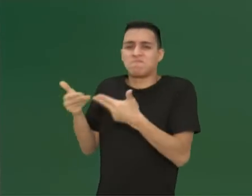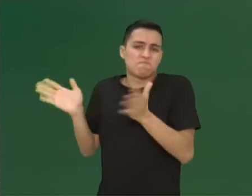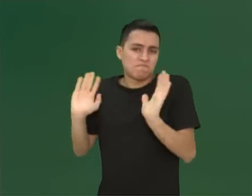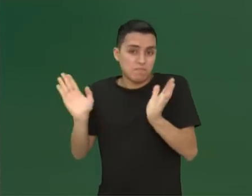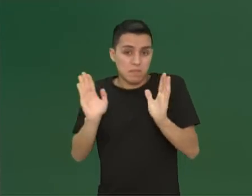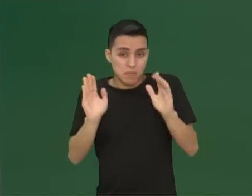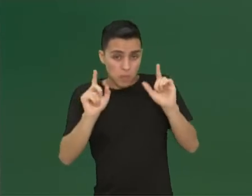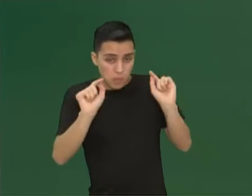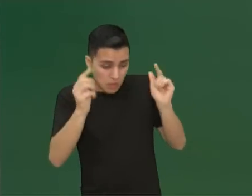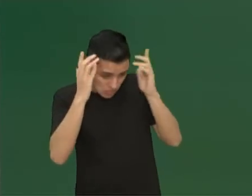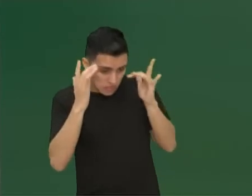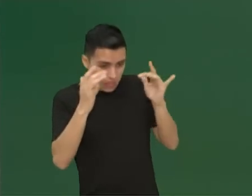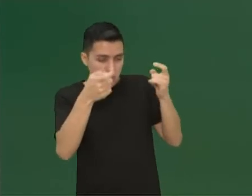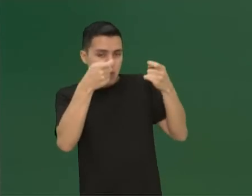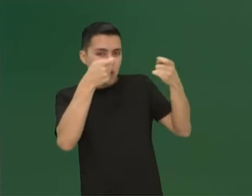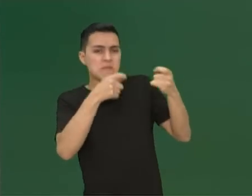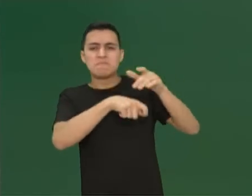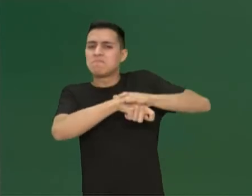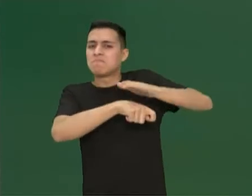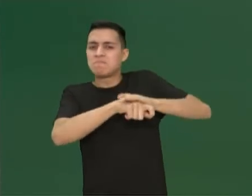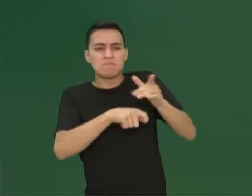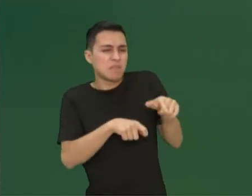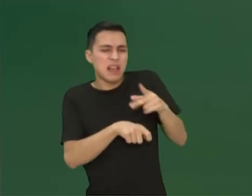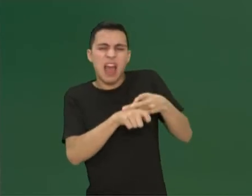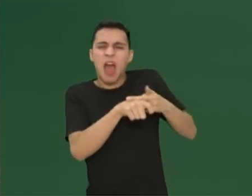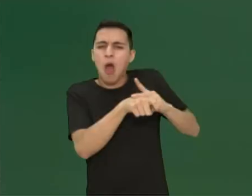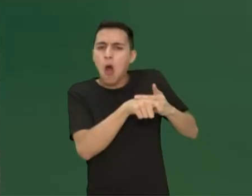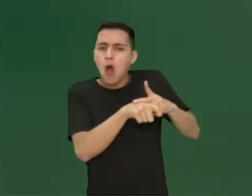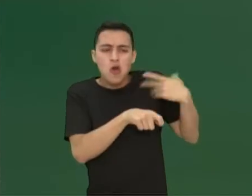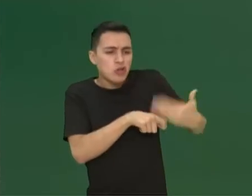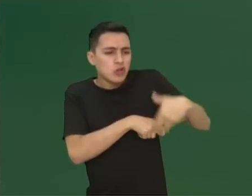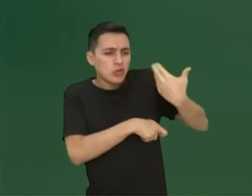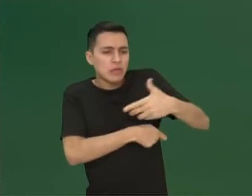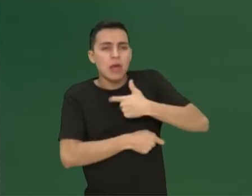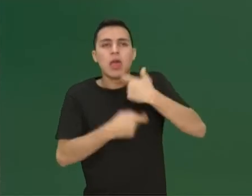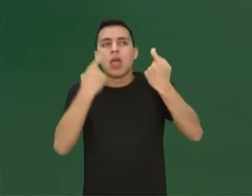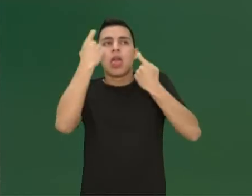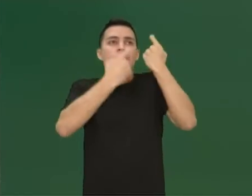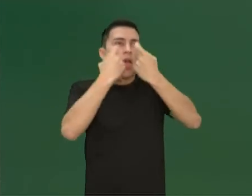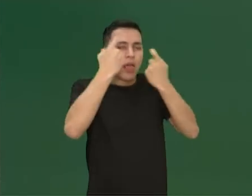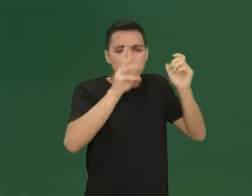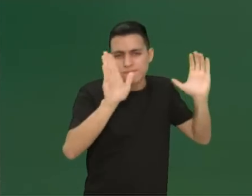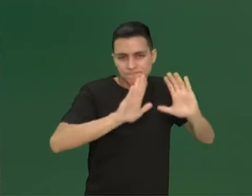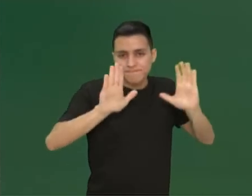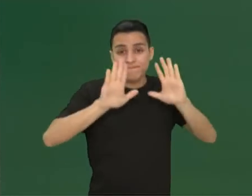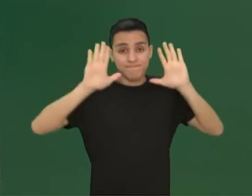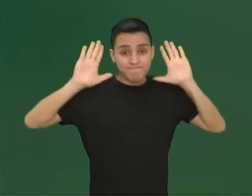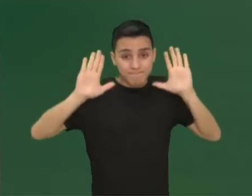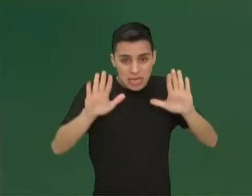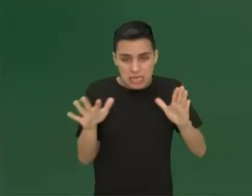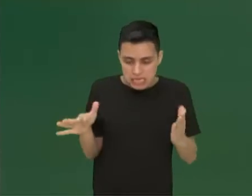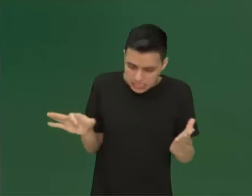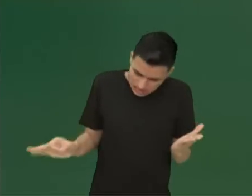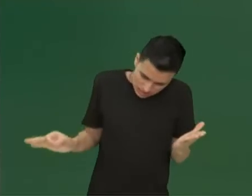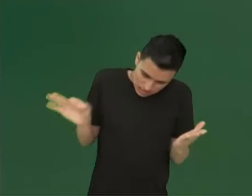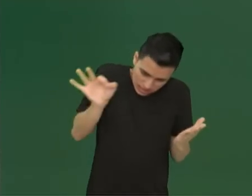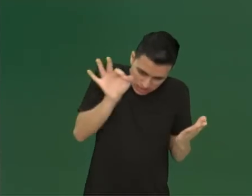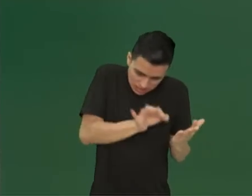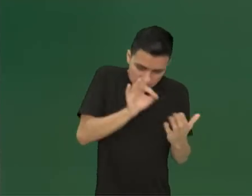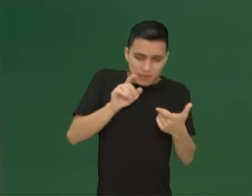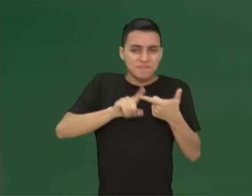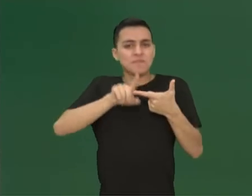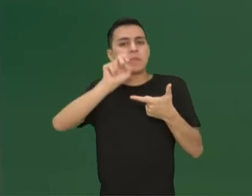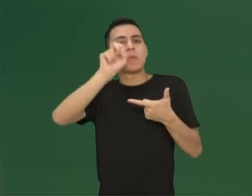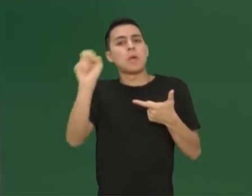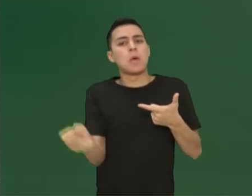que o meu cérebro controla sozinho, está no piloto automático. Eu não preciso me preocupar. Mas ao virar uma página,